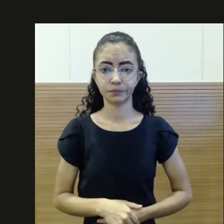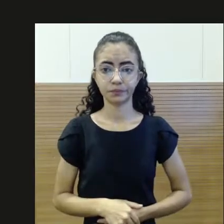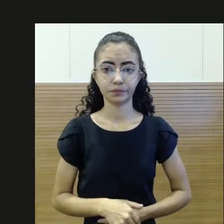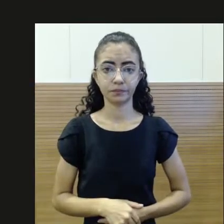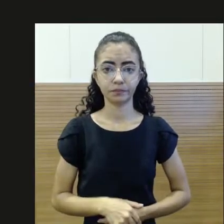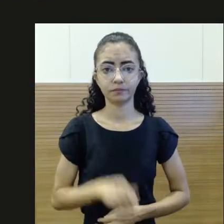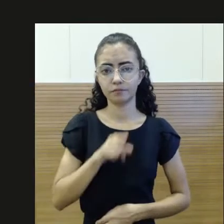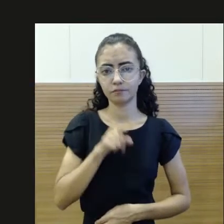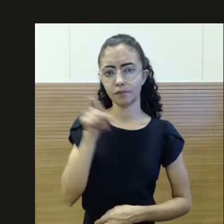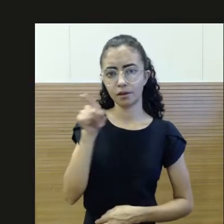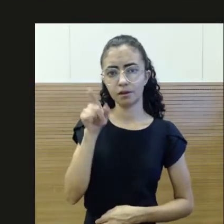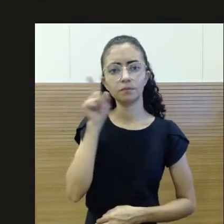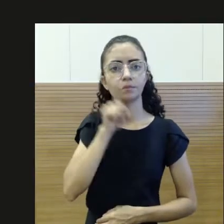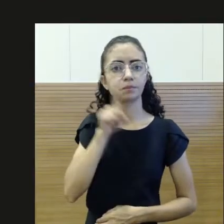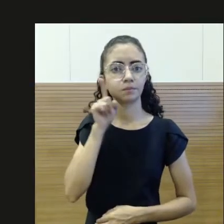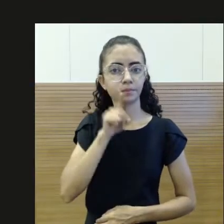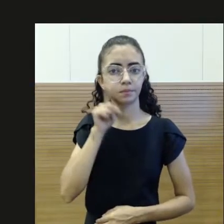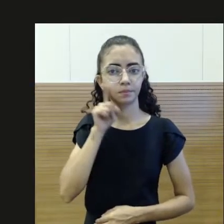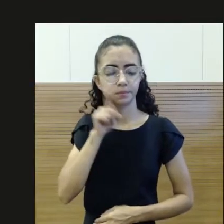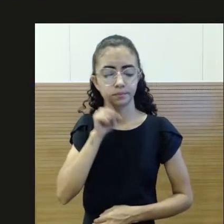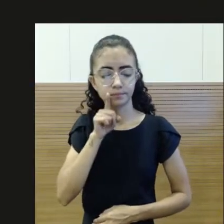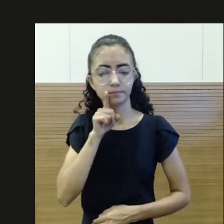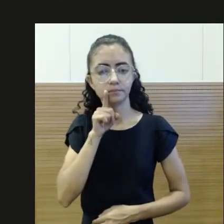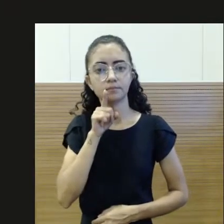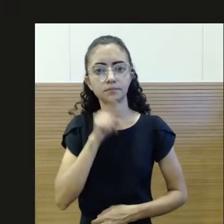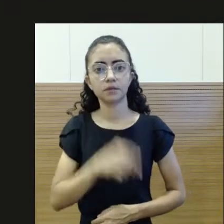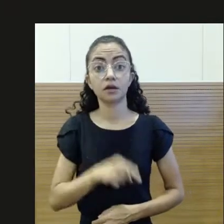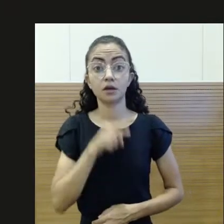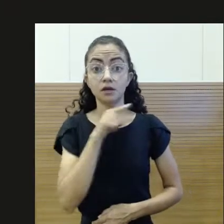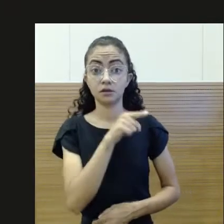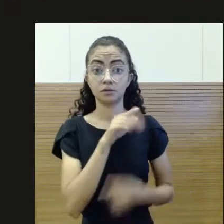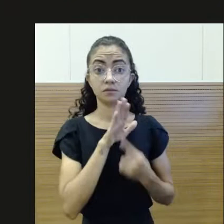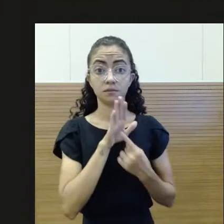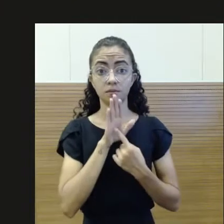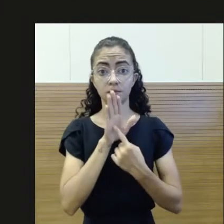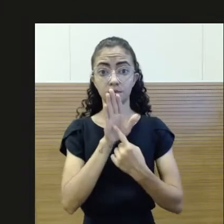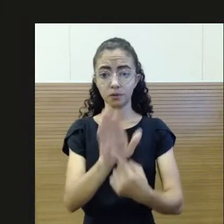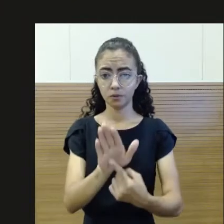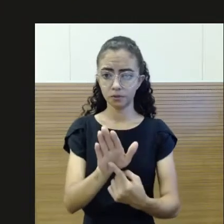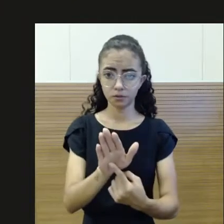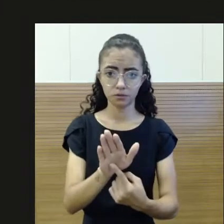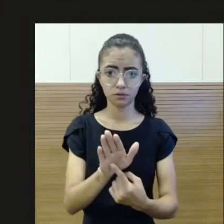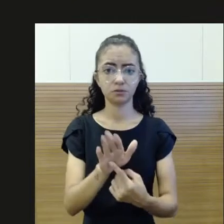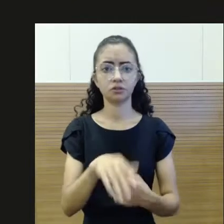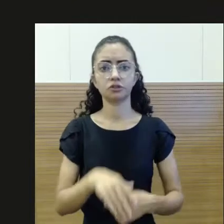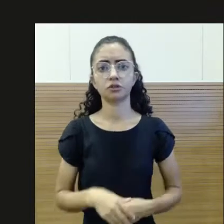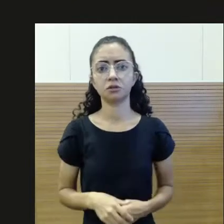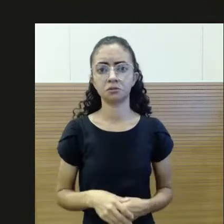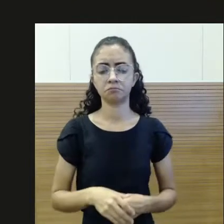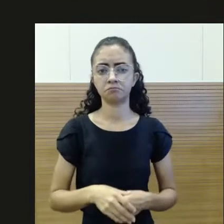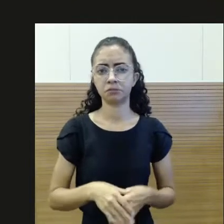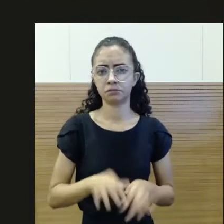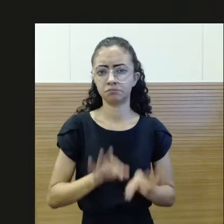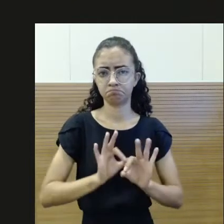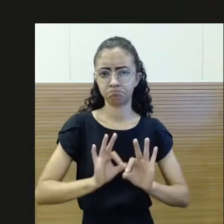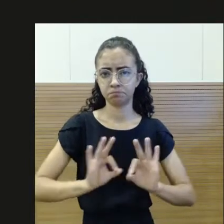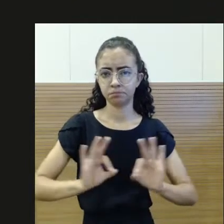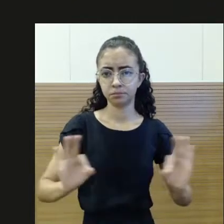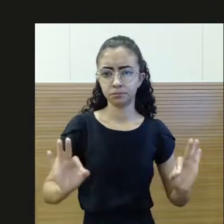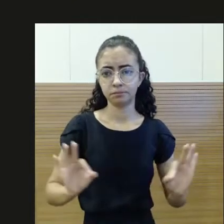Estados Unidos, que é um ensaio clínico randomizado, que demonstrou de uma maneira muito elegante, né, e